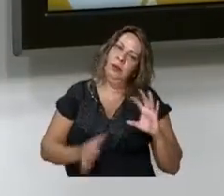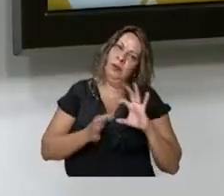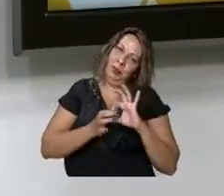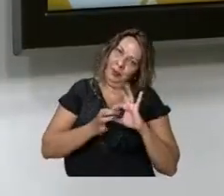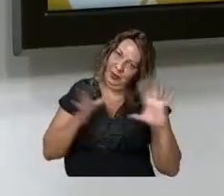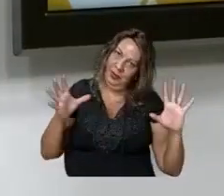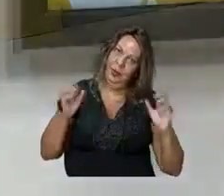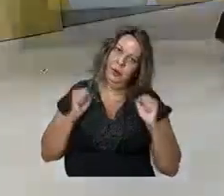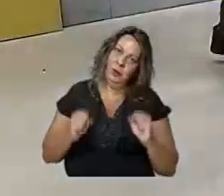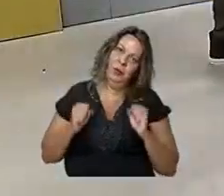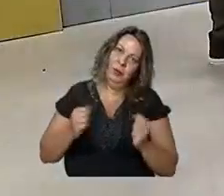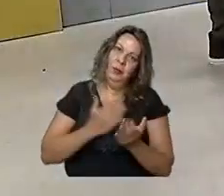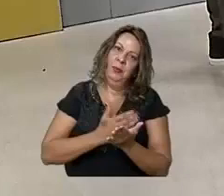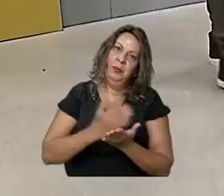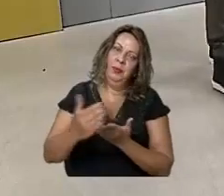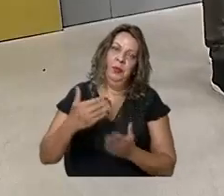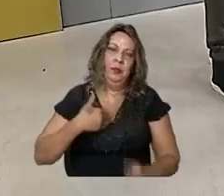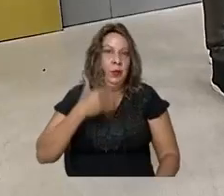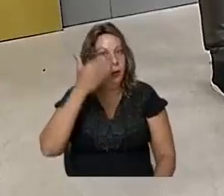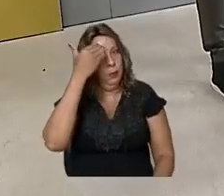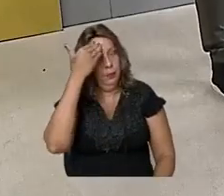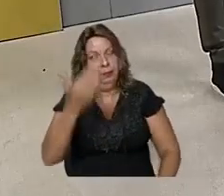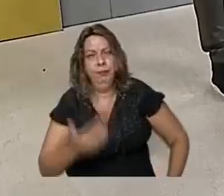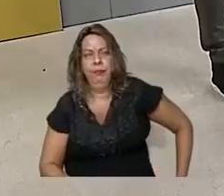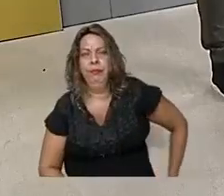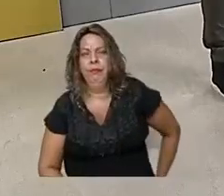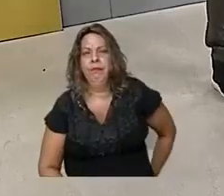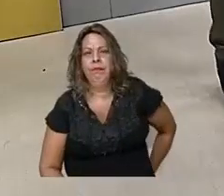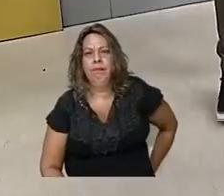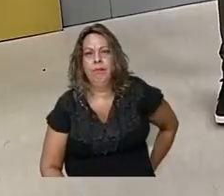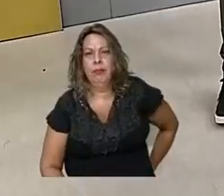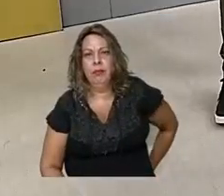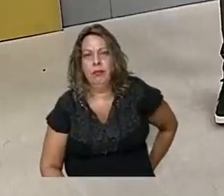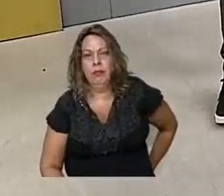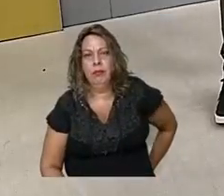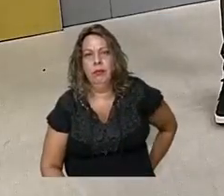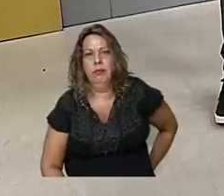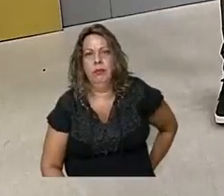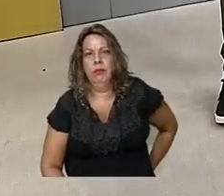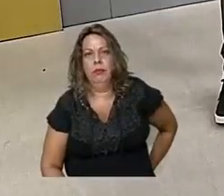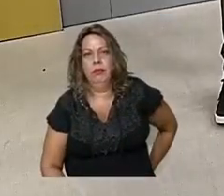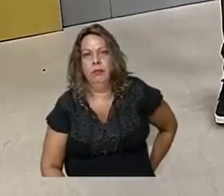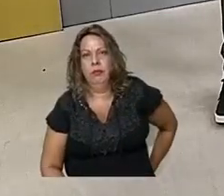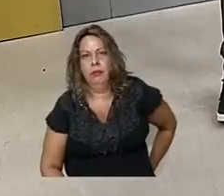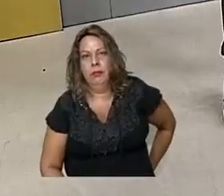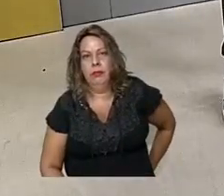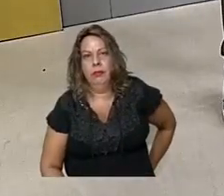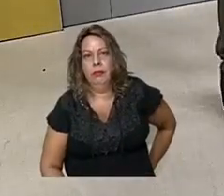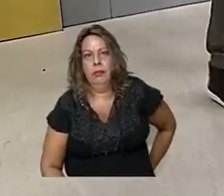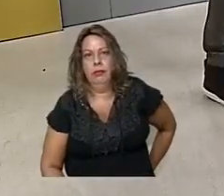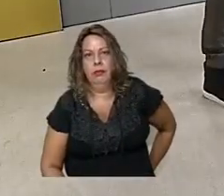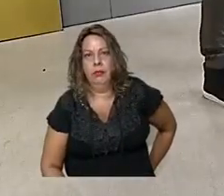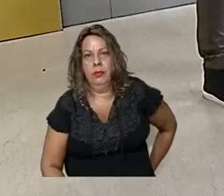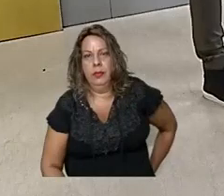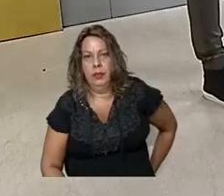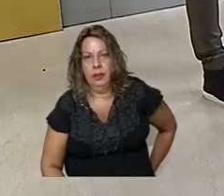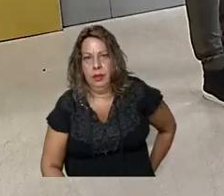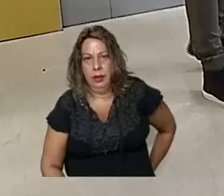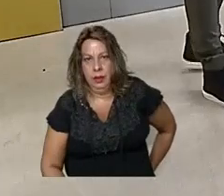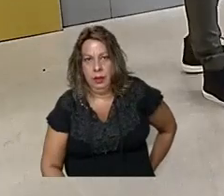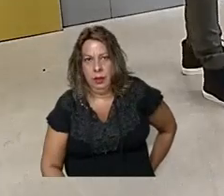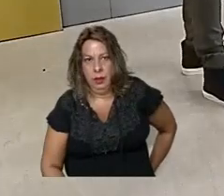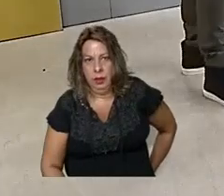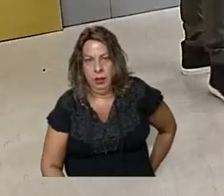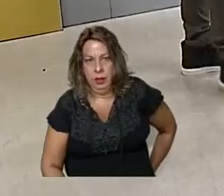pode começar. Muito obrigado. É isso mesmo. E antes das nossas premiações, vamos voltar no tempo para conhecer aí os felizardos do